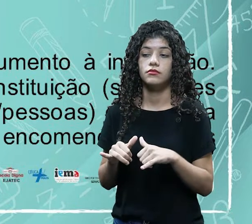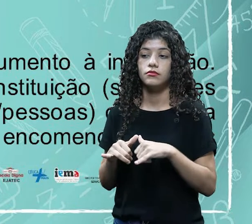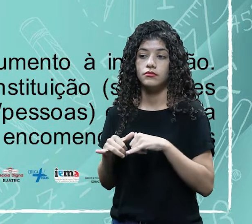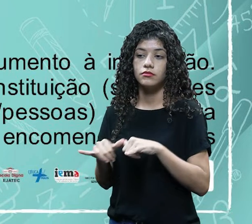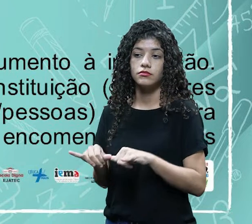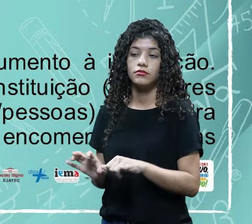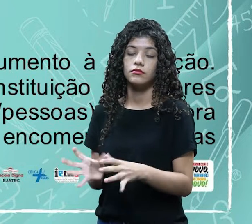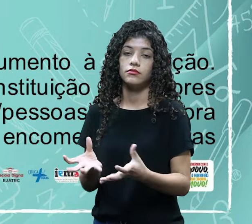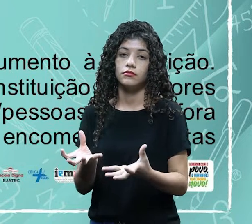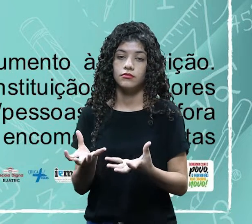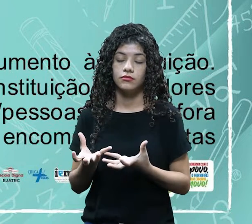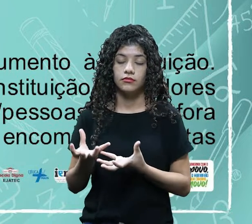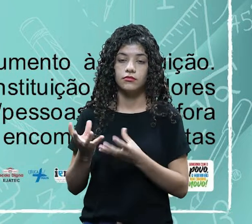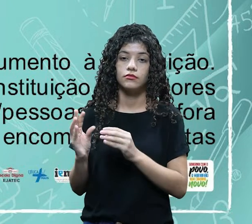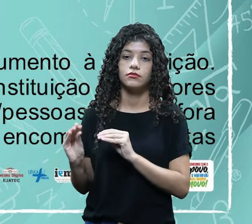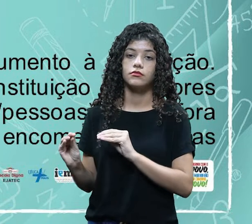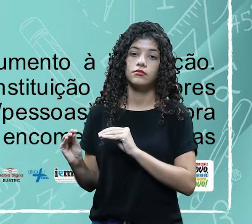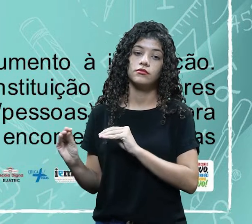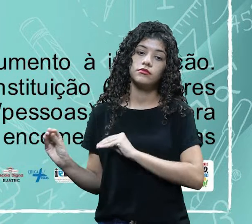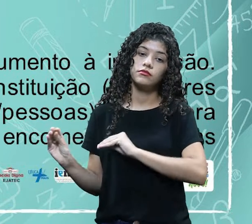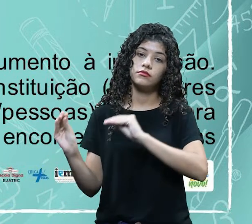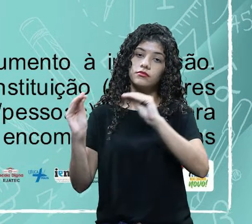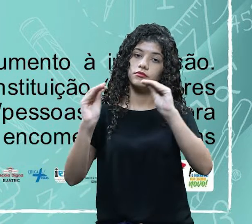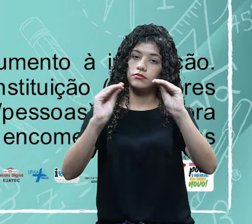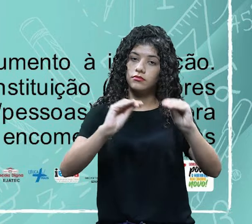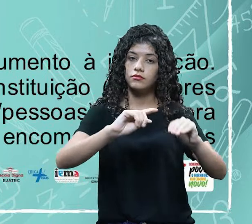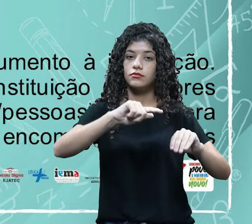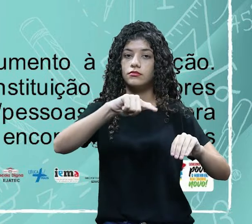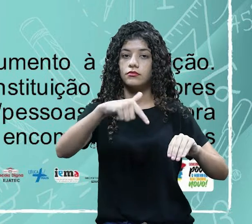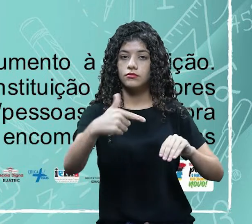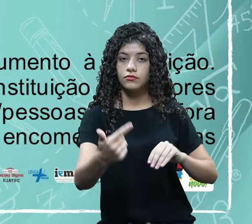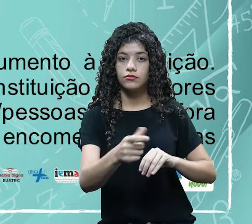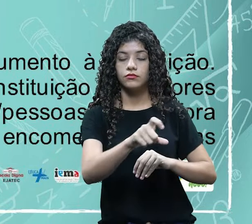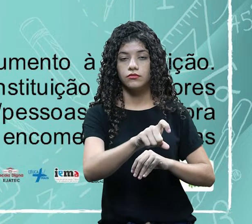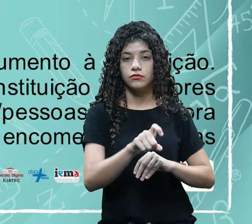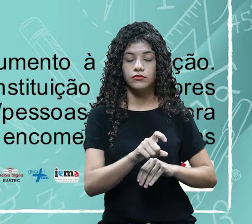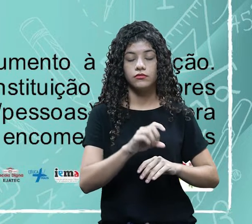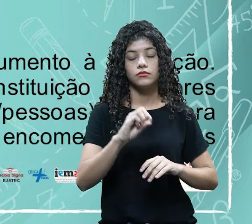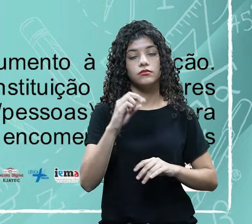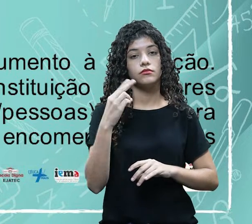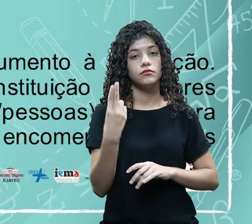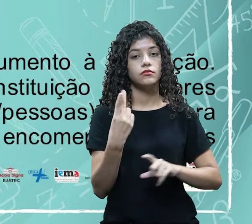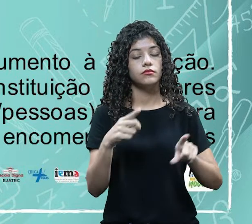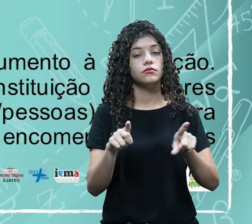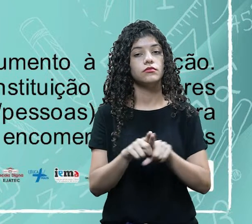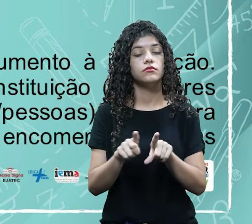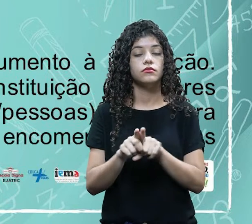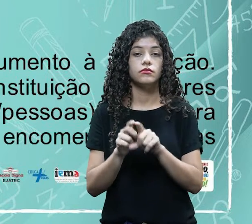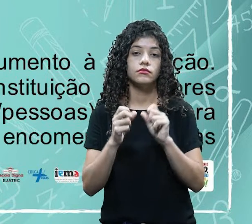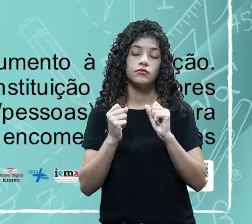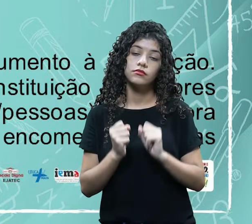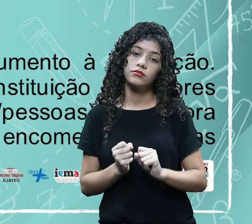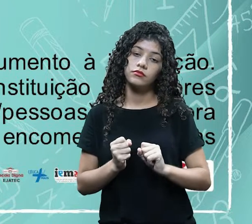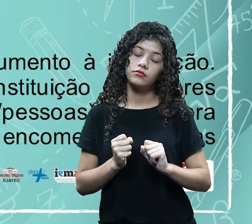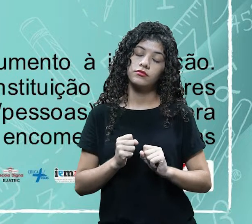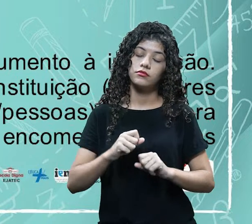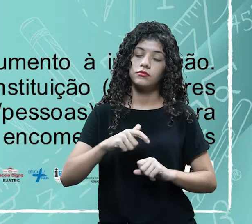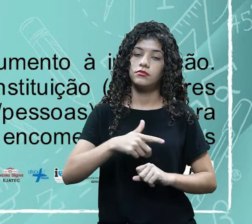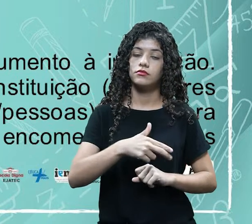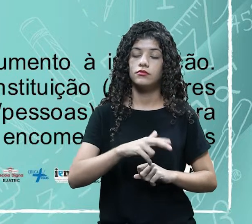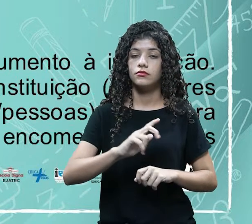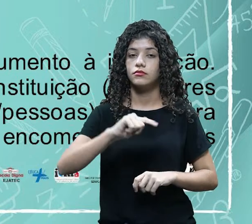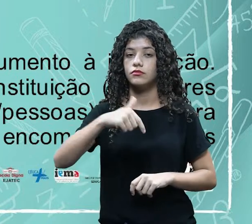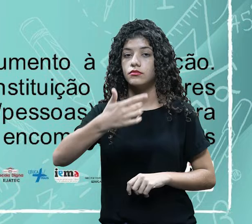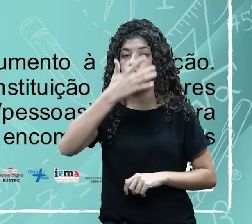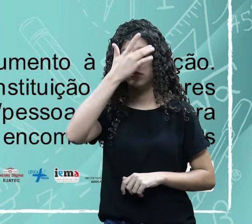né, de servidores que queiram enviar para outro órgão, né, um órgão X, ou, na verdade, enviar para outras